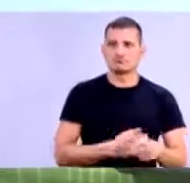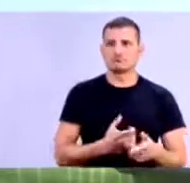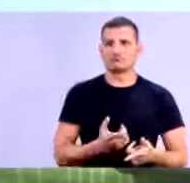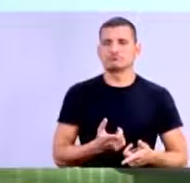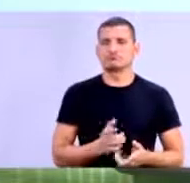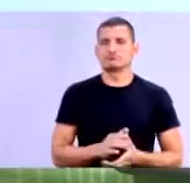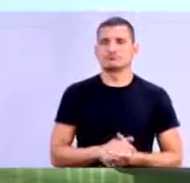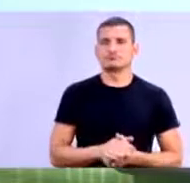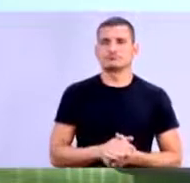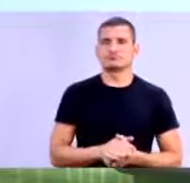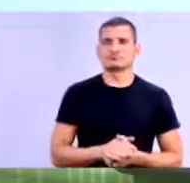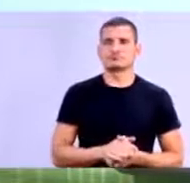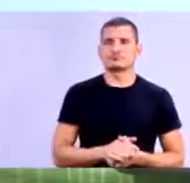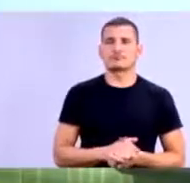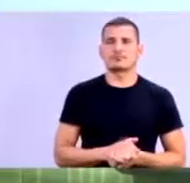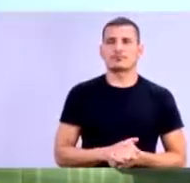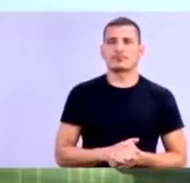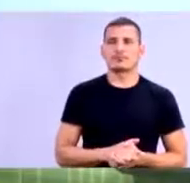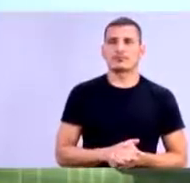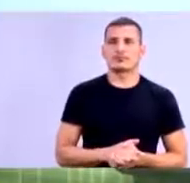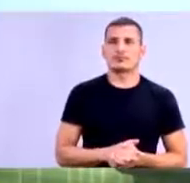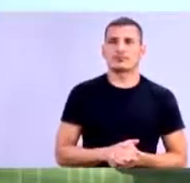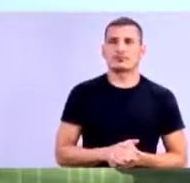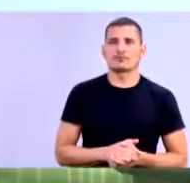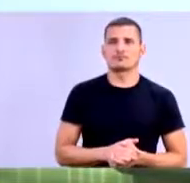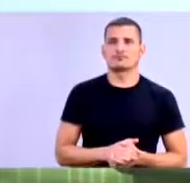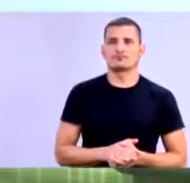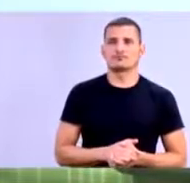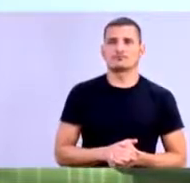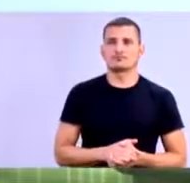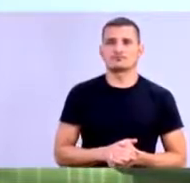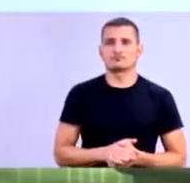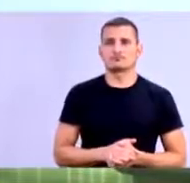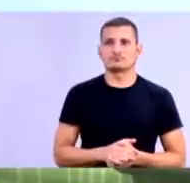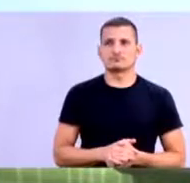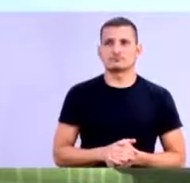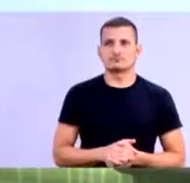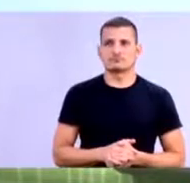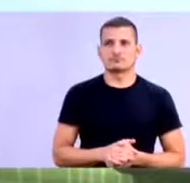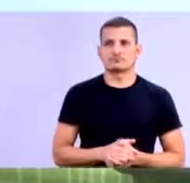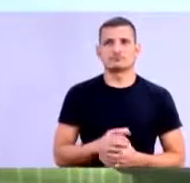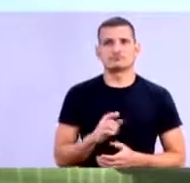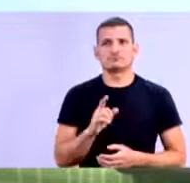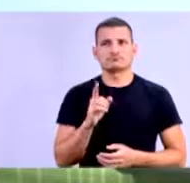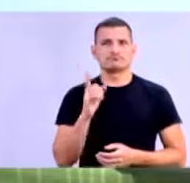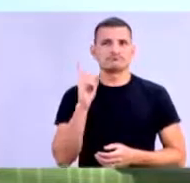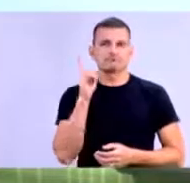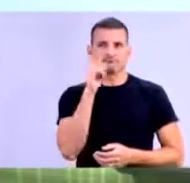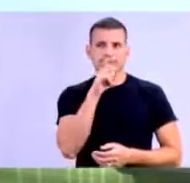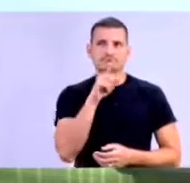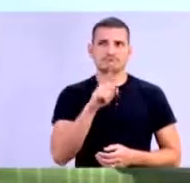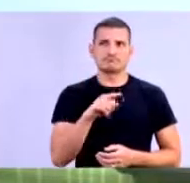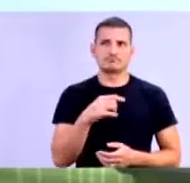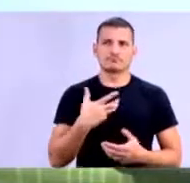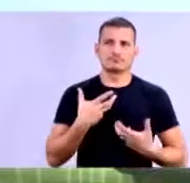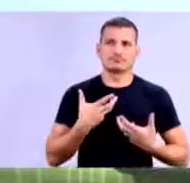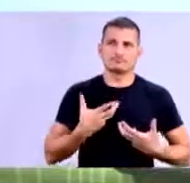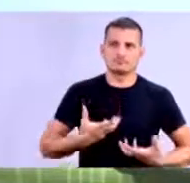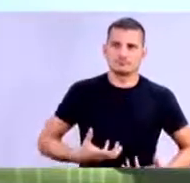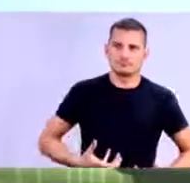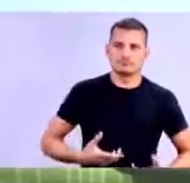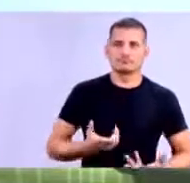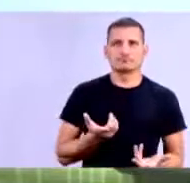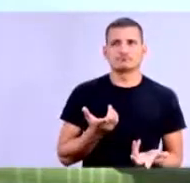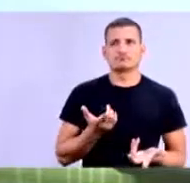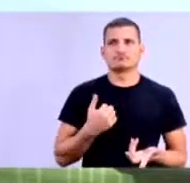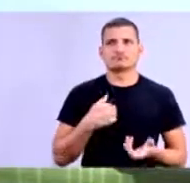aquelas 4 horas ali de noite, de tarde, não sei, sem ter esse momento, é bem complicado. Tô cansada, não